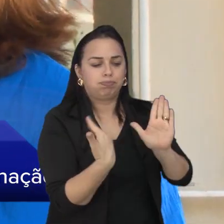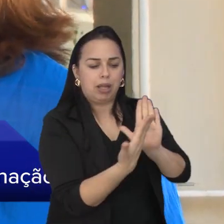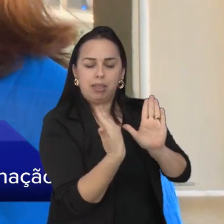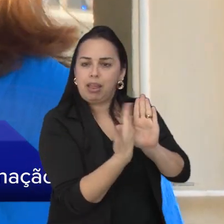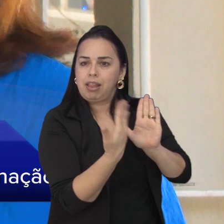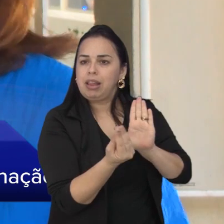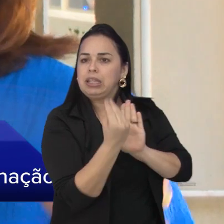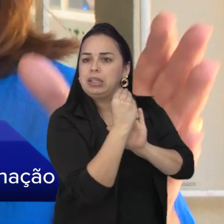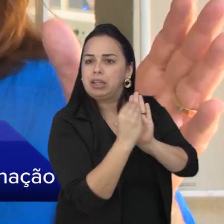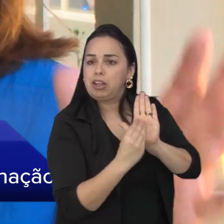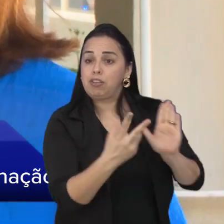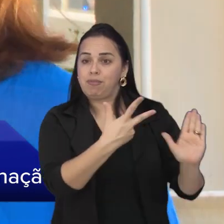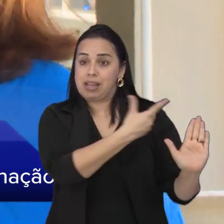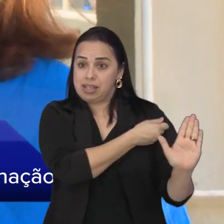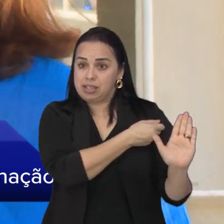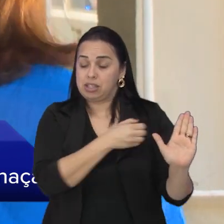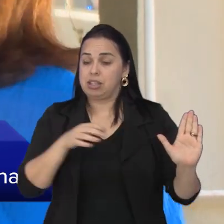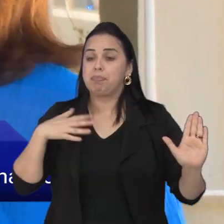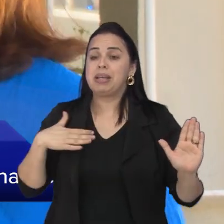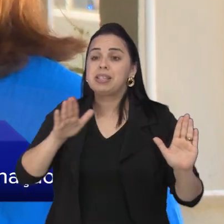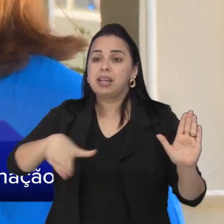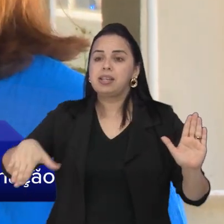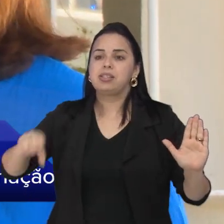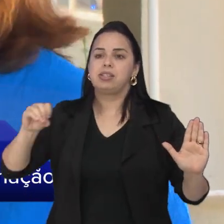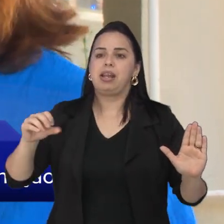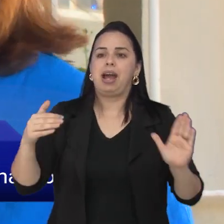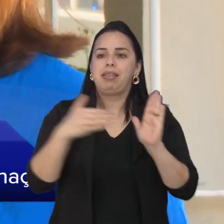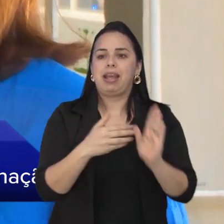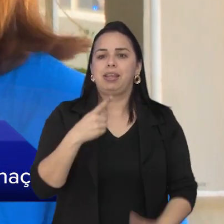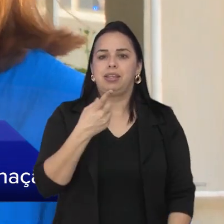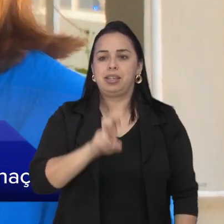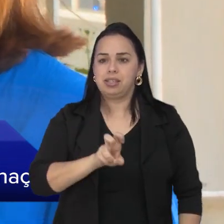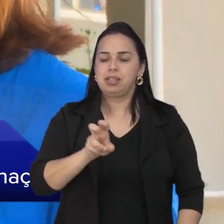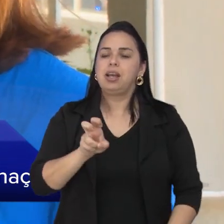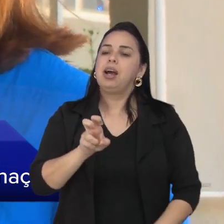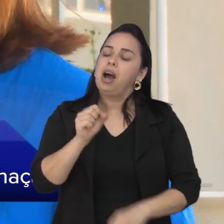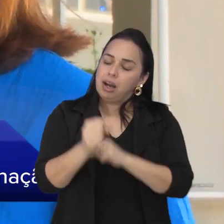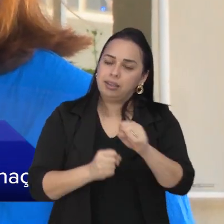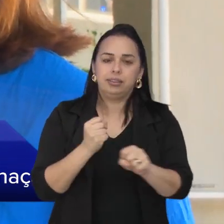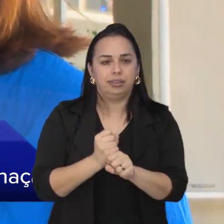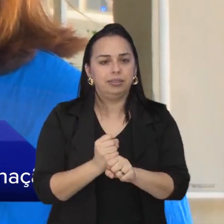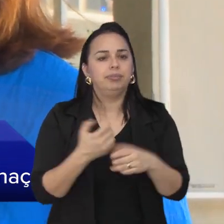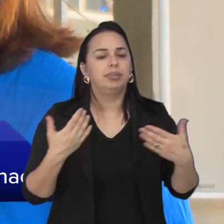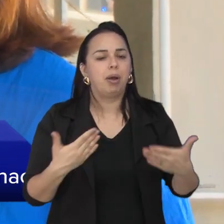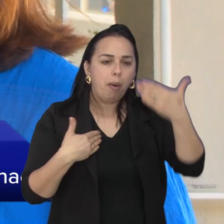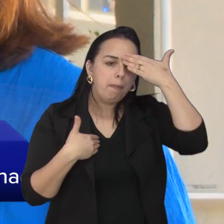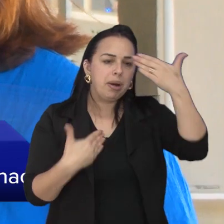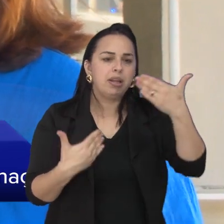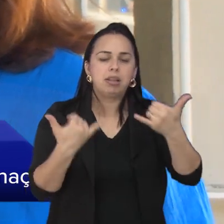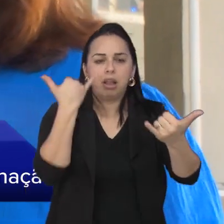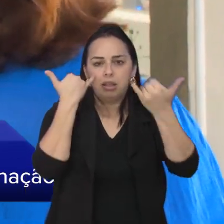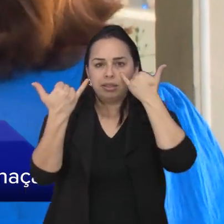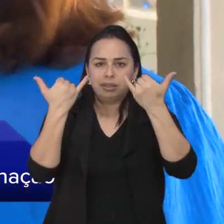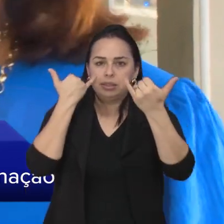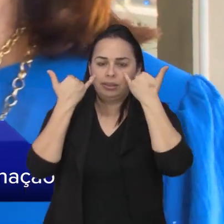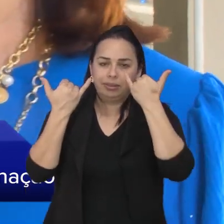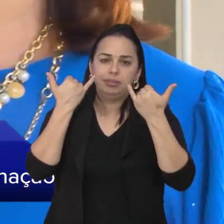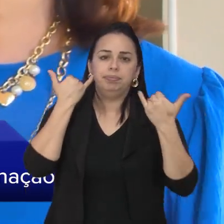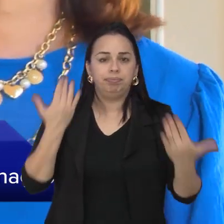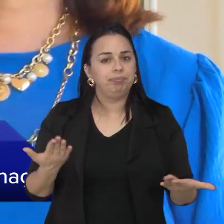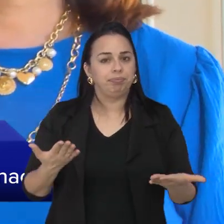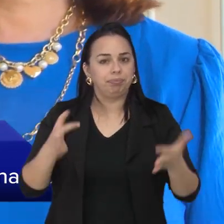de vacina, que é para crianças de 0 a menores de 15 anos. E a gente trabalha essa estratégia de vacinação. Perfeito, Cristina. Obrigado